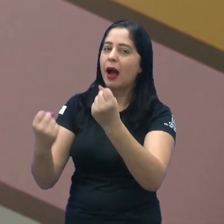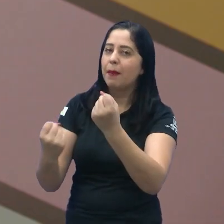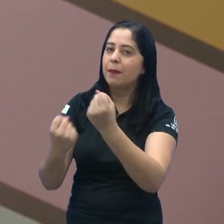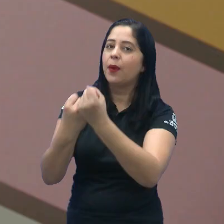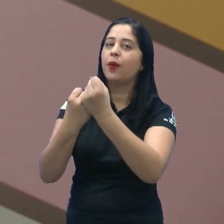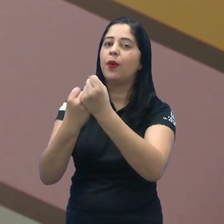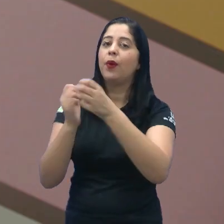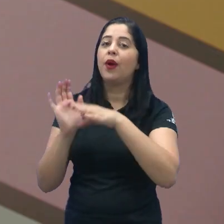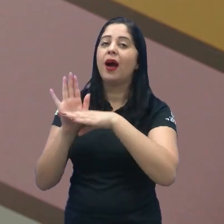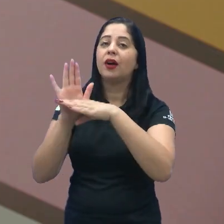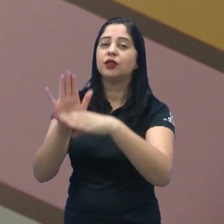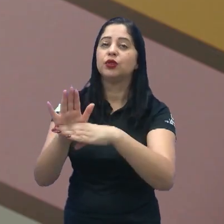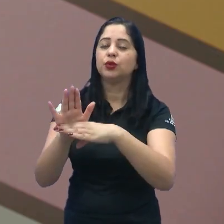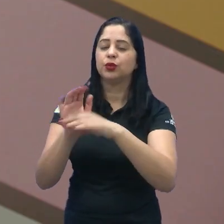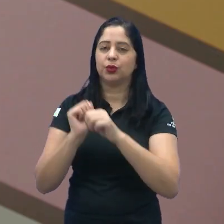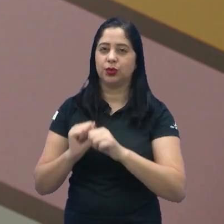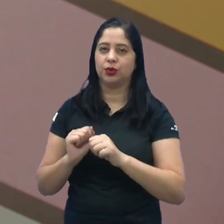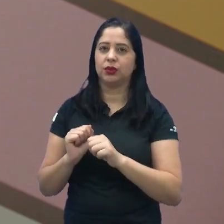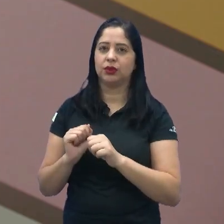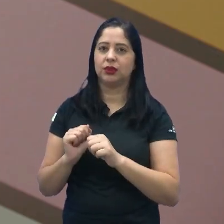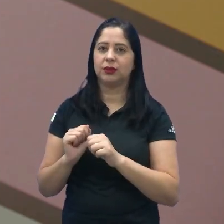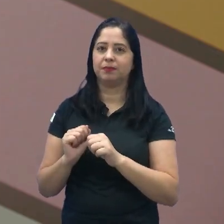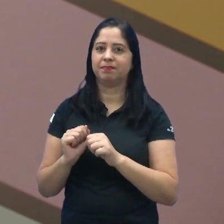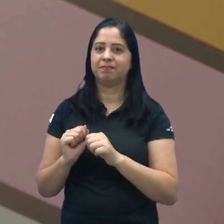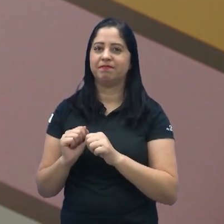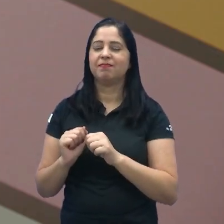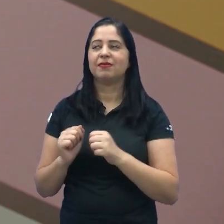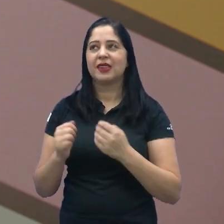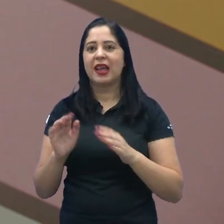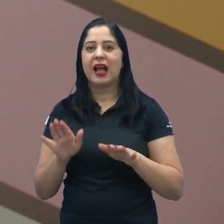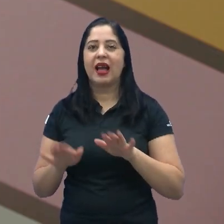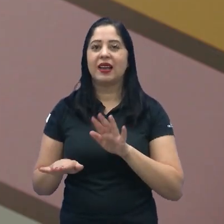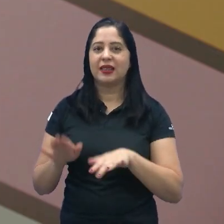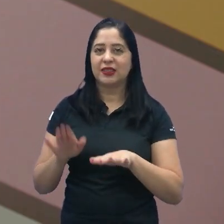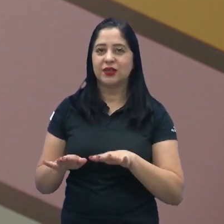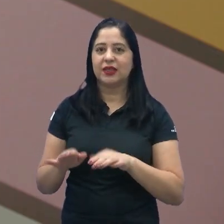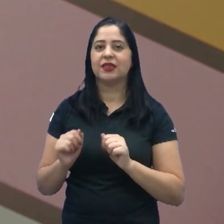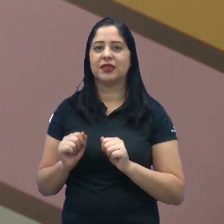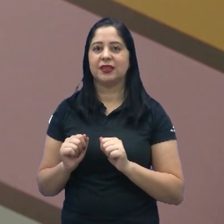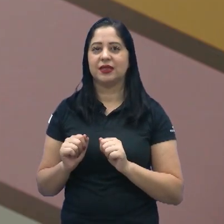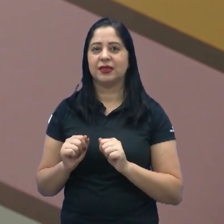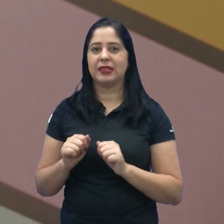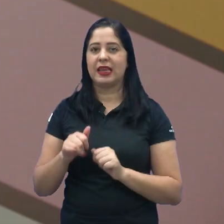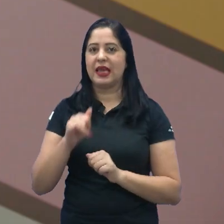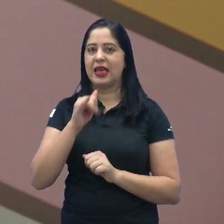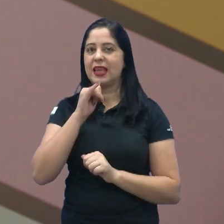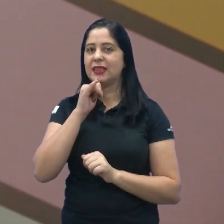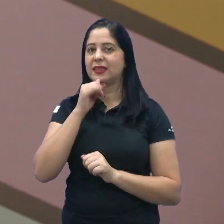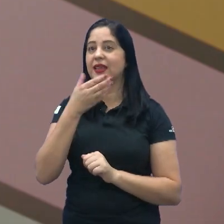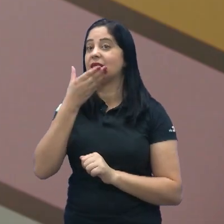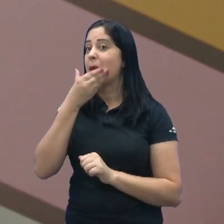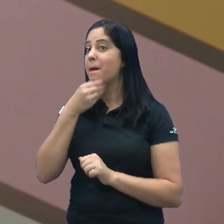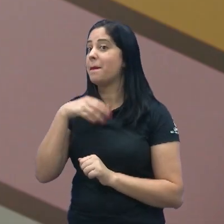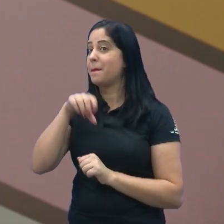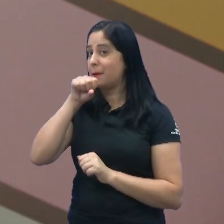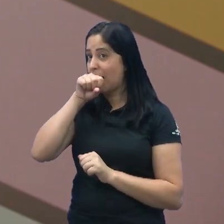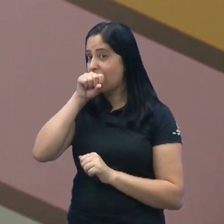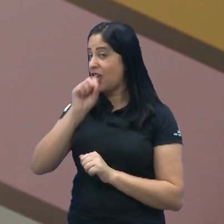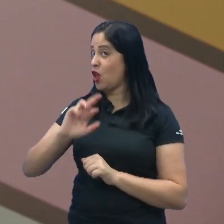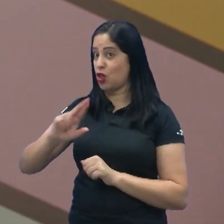de rede de apoio, às vezes, a gente usa muito essa questão. Primeiro, né, que o pai não é rede de apoio, o pai é pai,